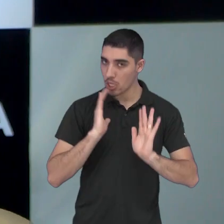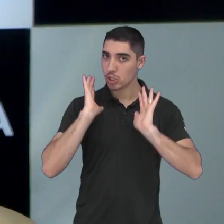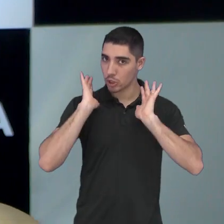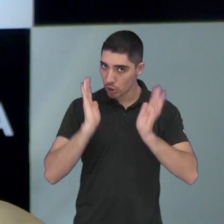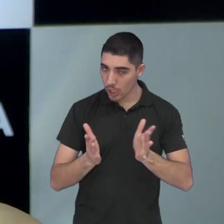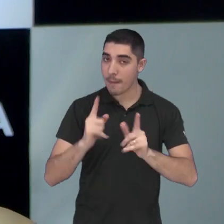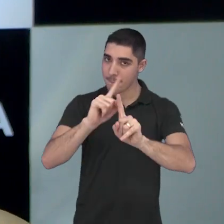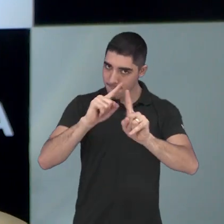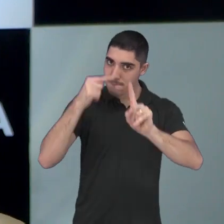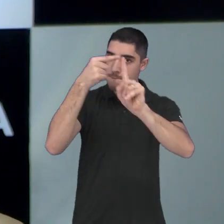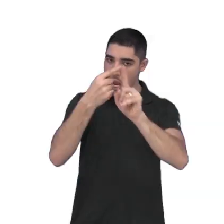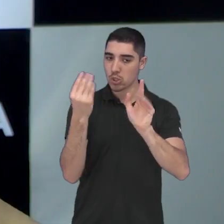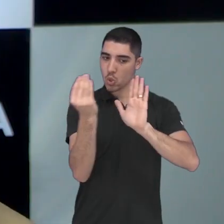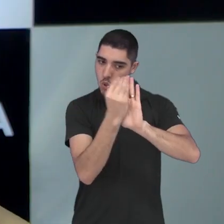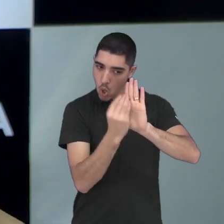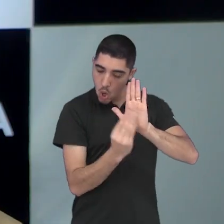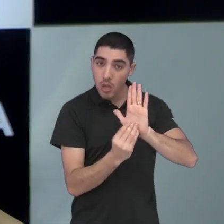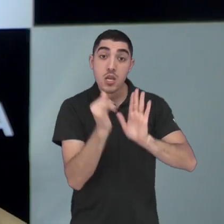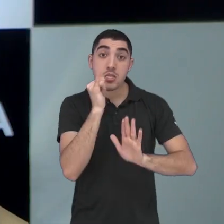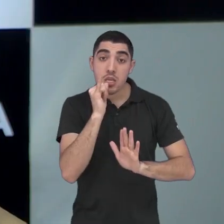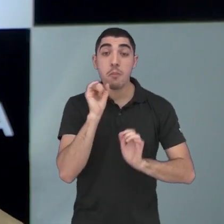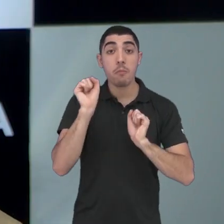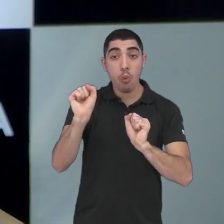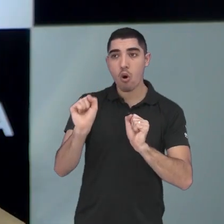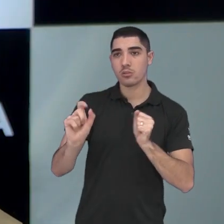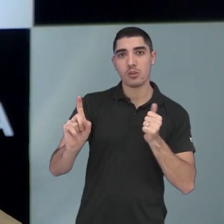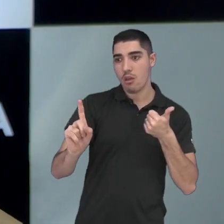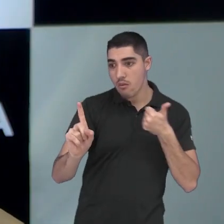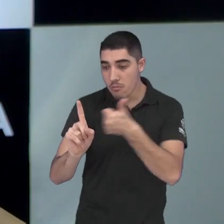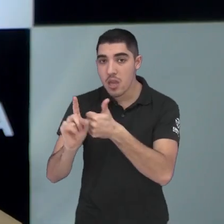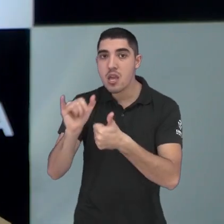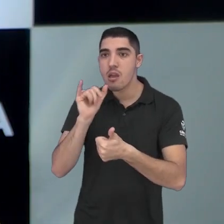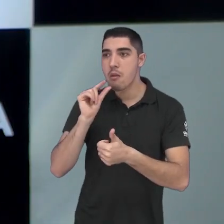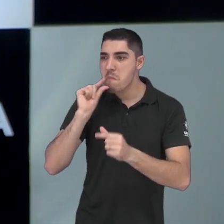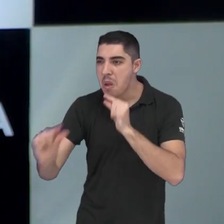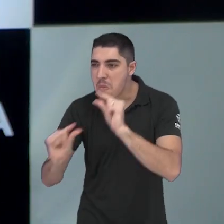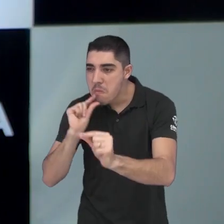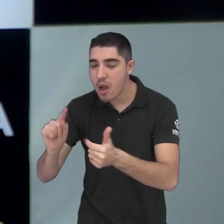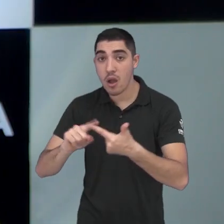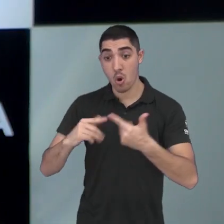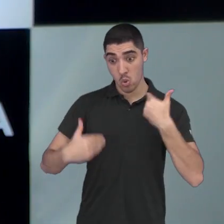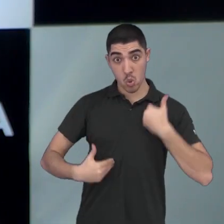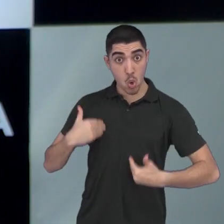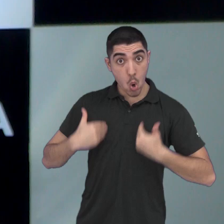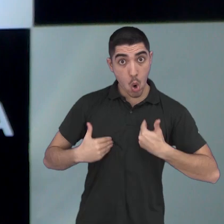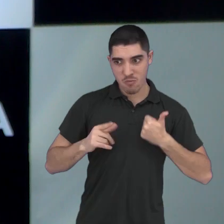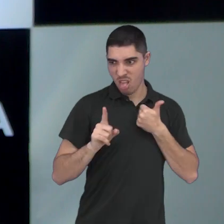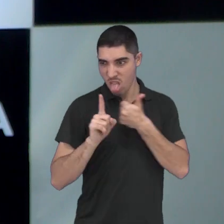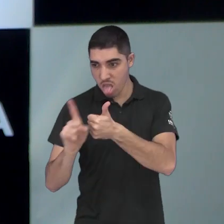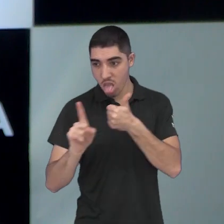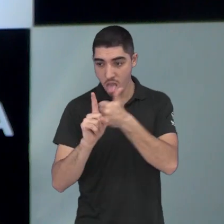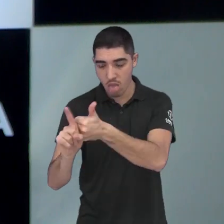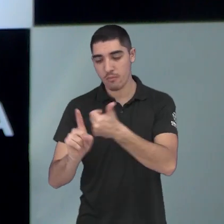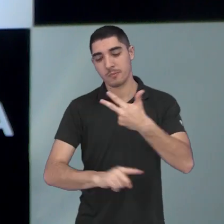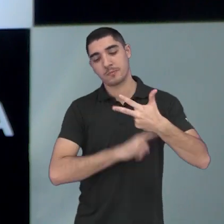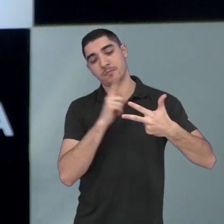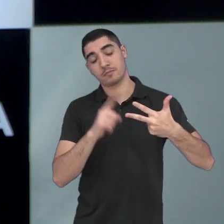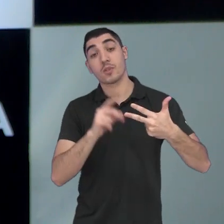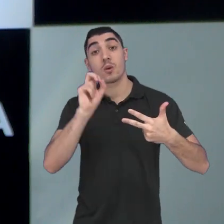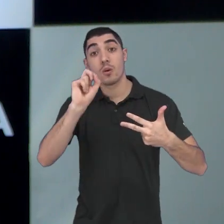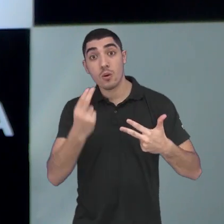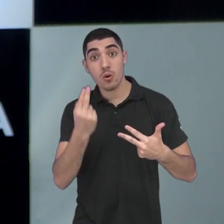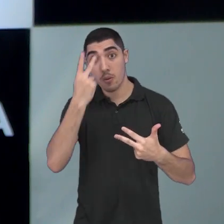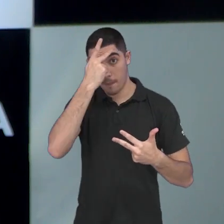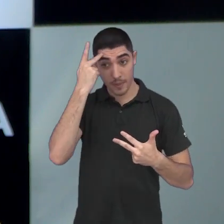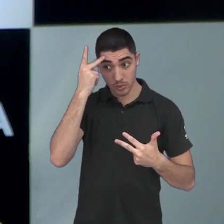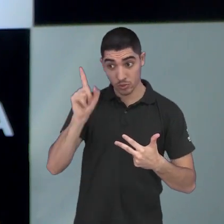ali o leque de de hipóteses pode ser ameaça integridade física psicológica né ou até a questão de limitar ali perturbar